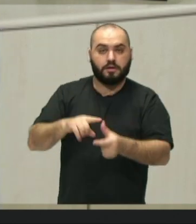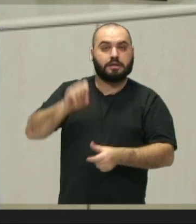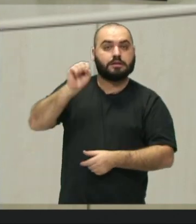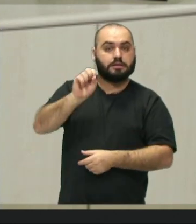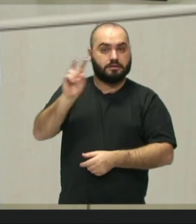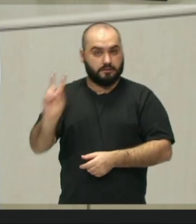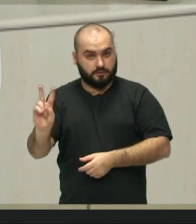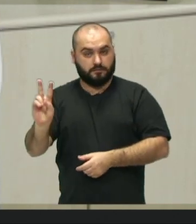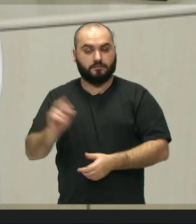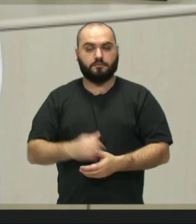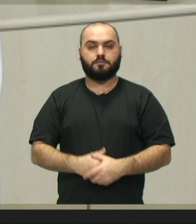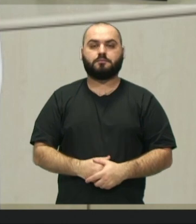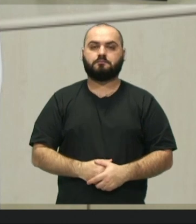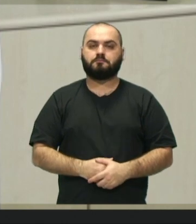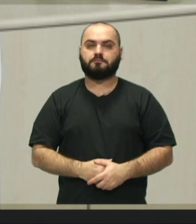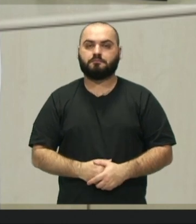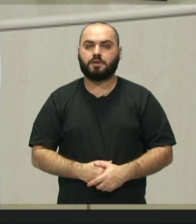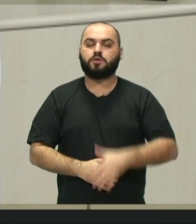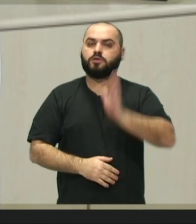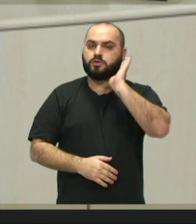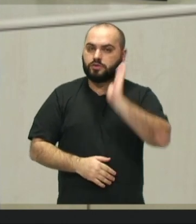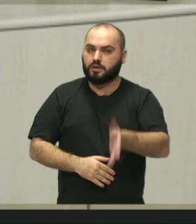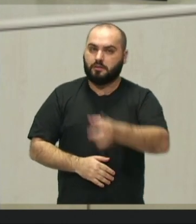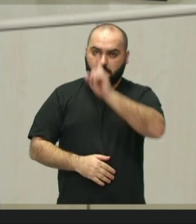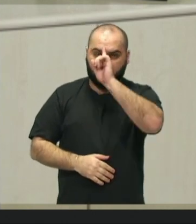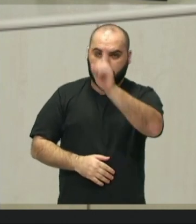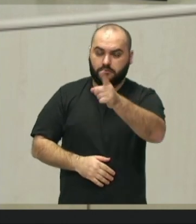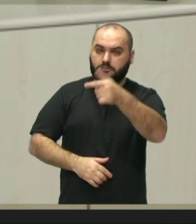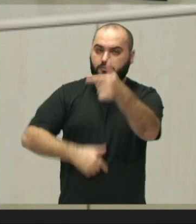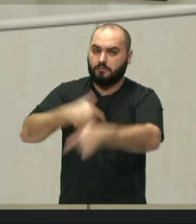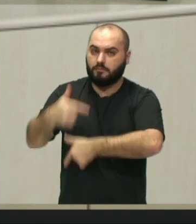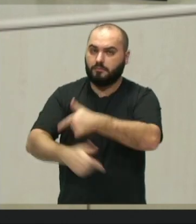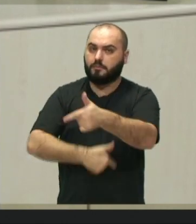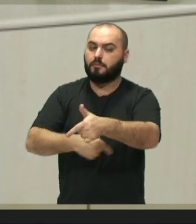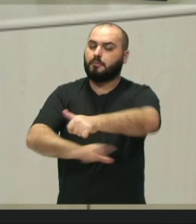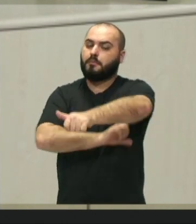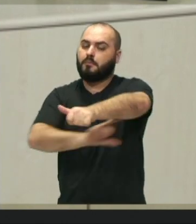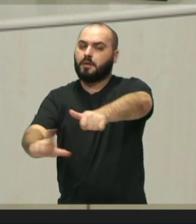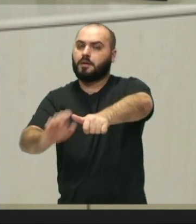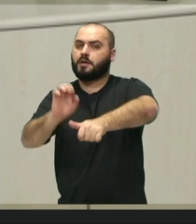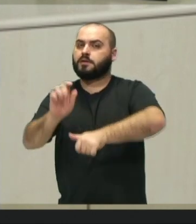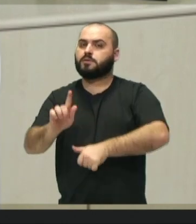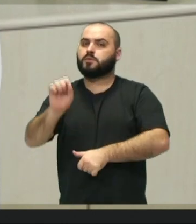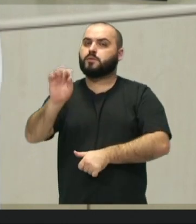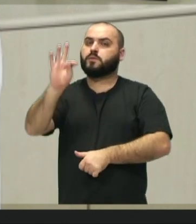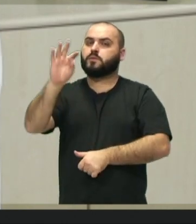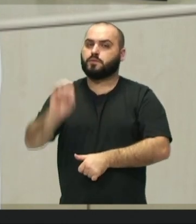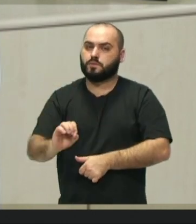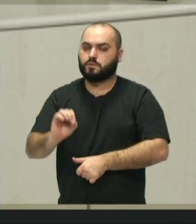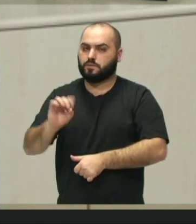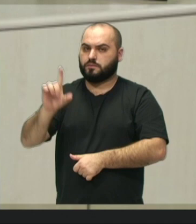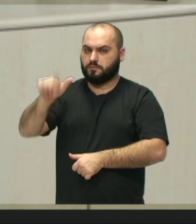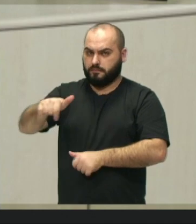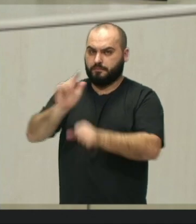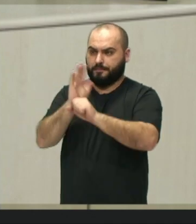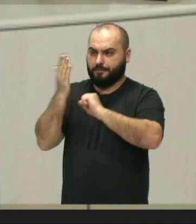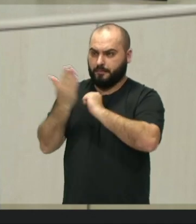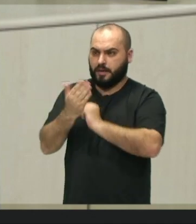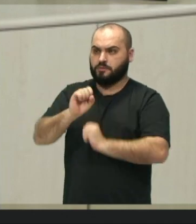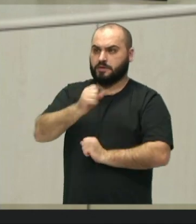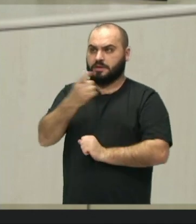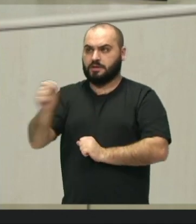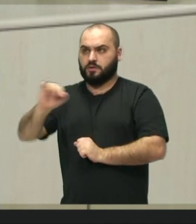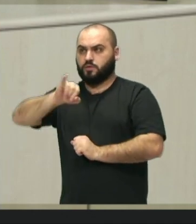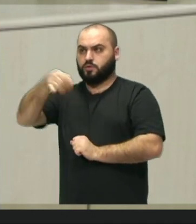Mais recentemente, a gente expediu algumas ordens de serviço também para a rede de esgotamento sanitário. Essas obras daí já envolvem o bairro São João, São